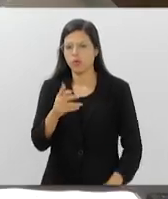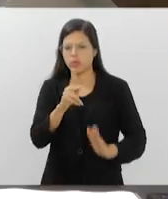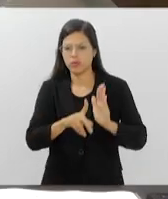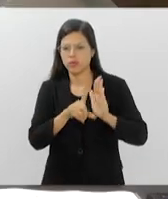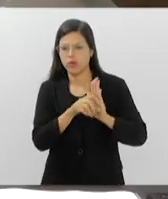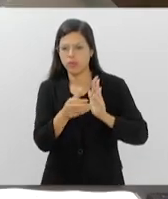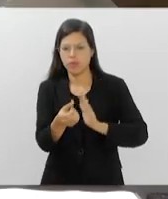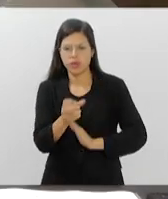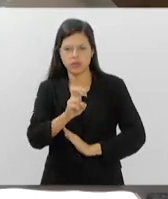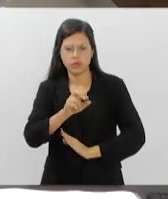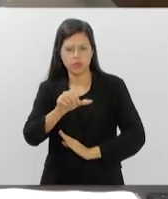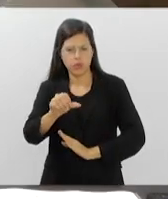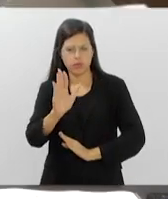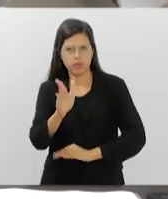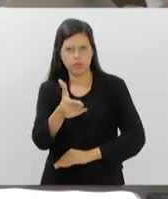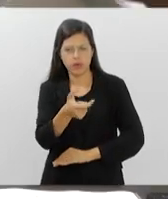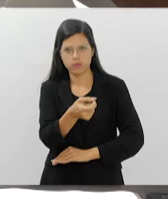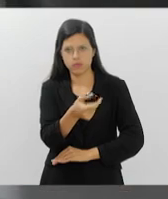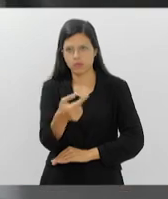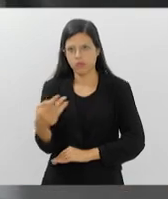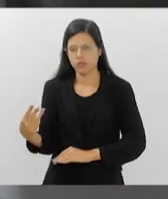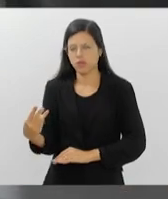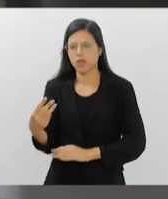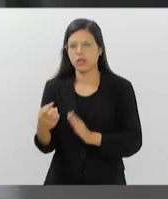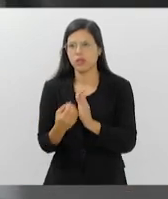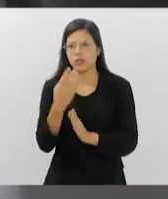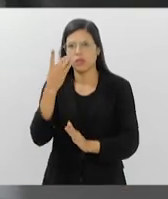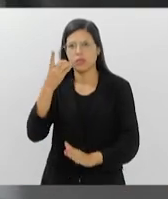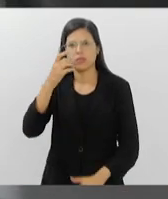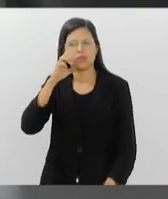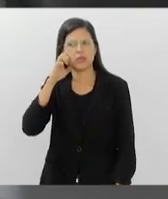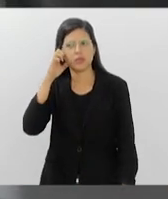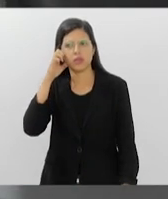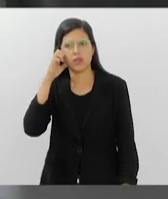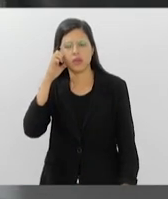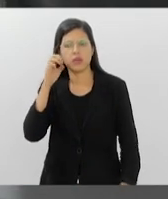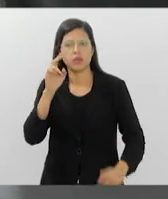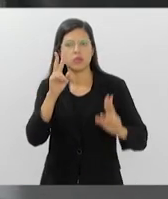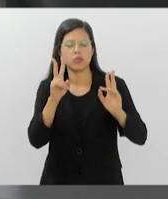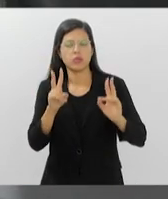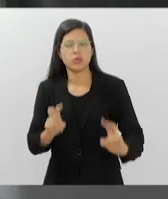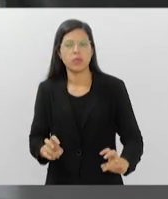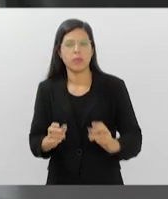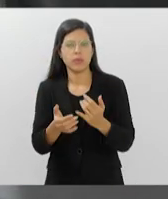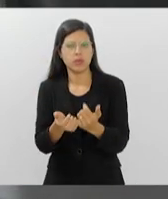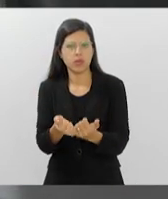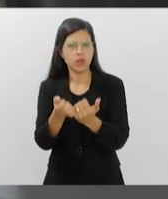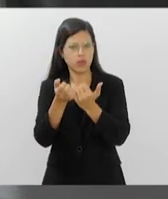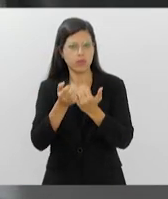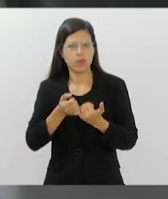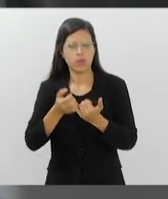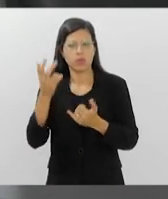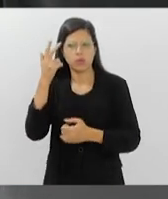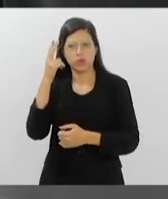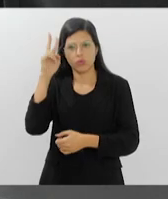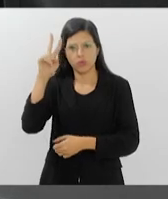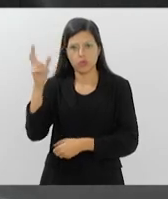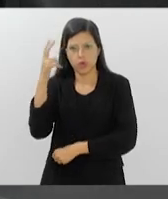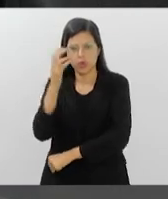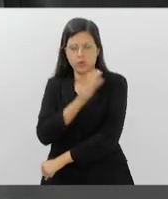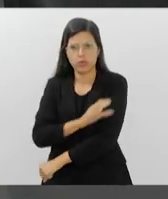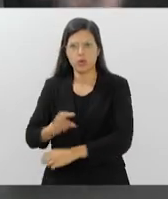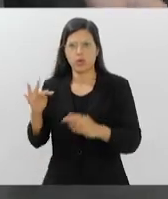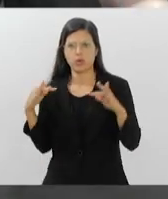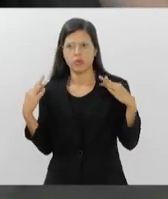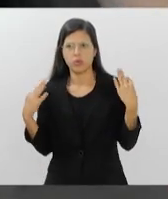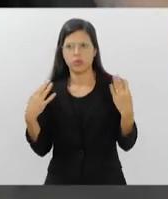de lei 659 de 23, de autoria da deputada Élica Takimoto, que declara patrimônio histórico, cultural e turístico do Estado do Rio de